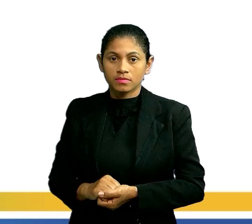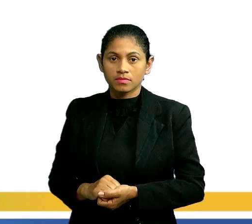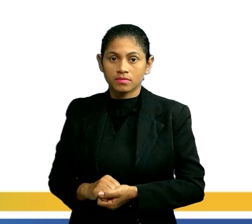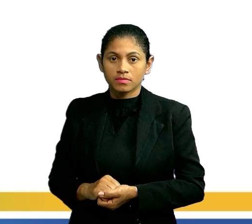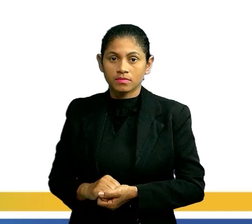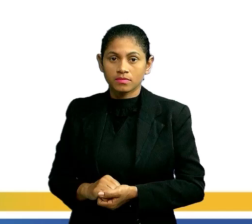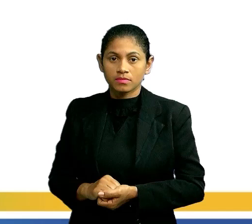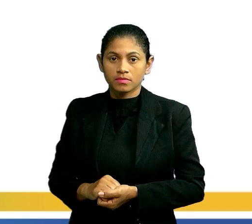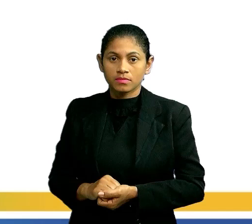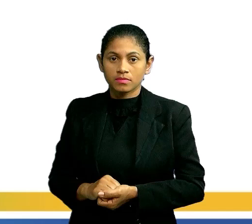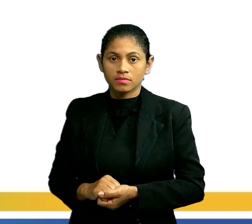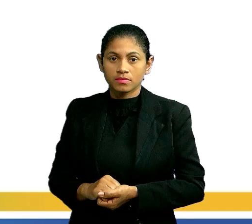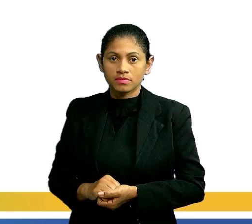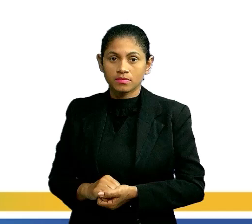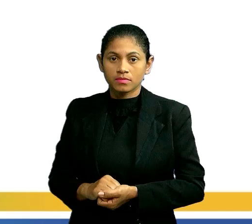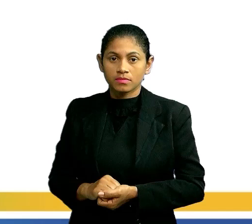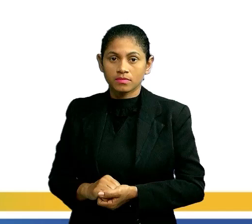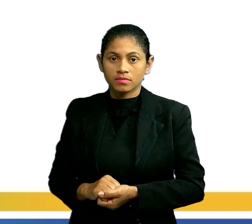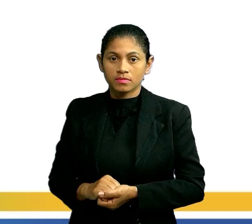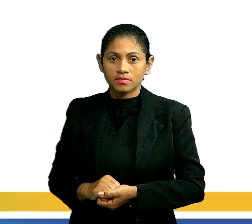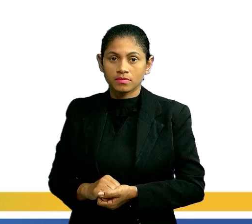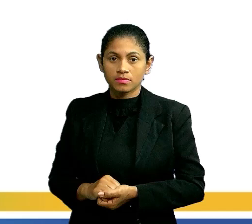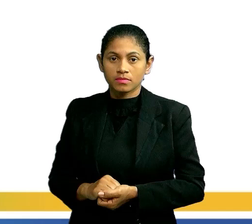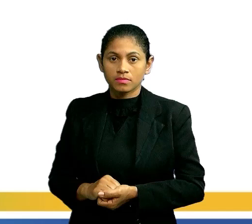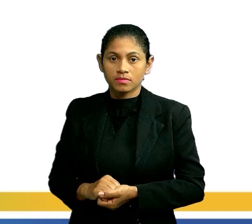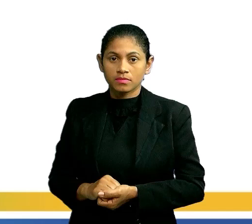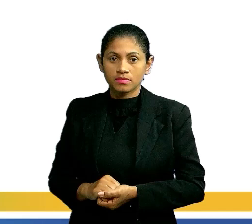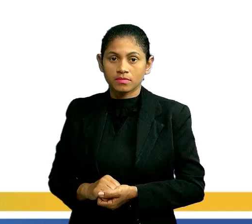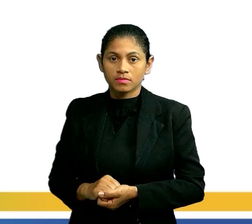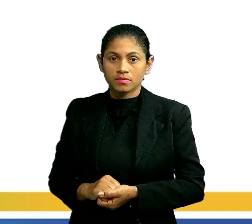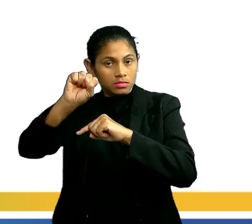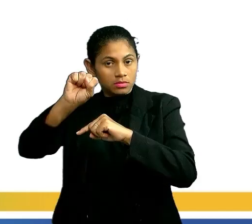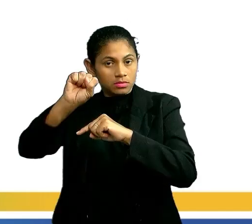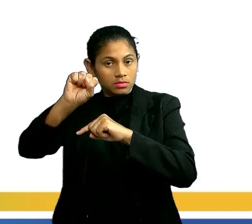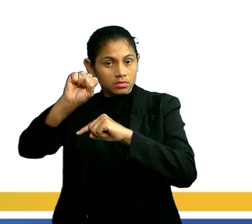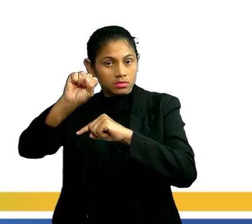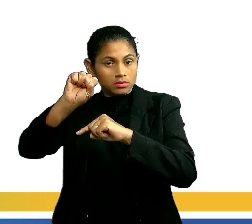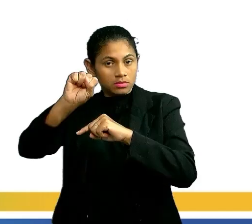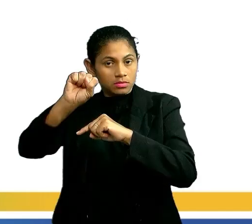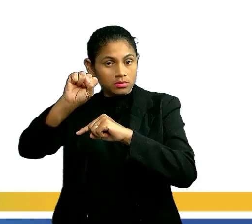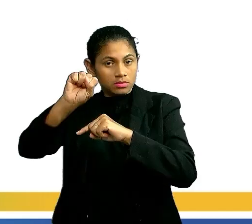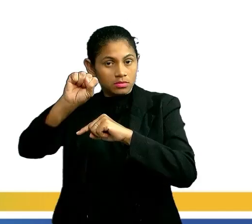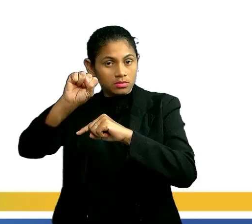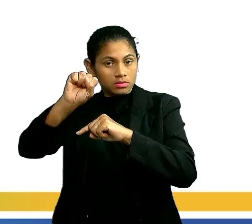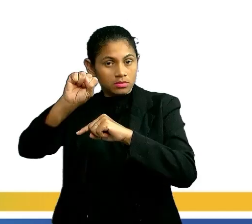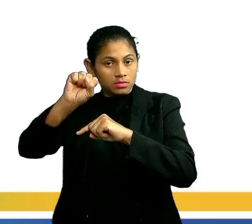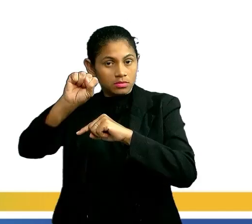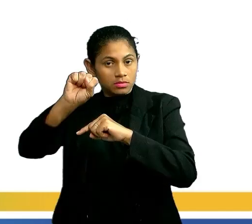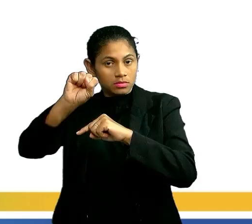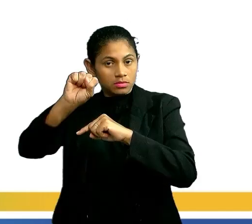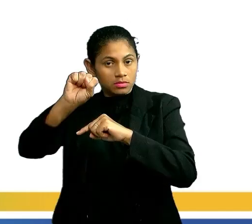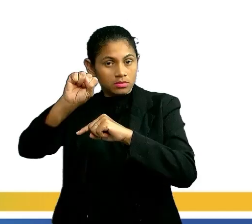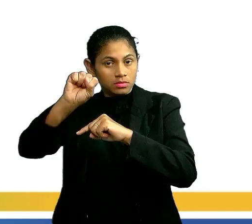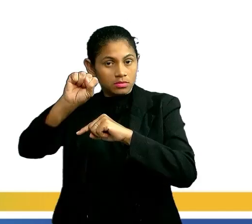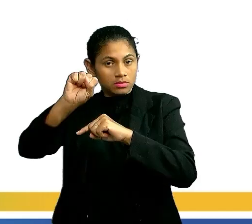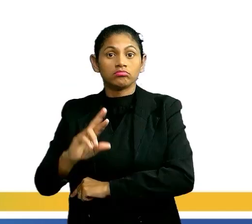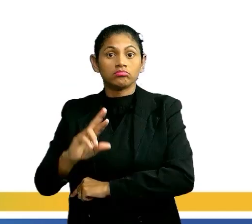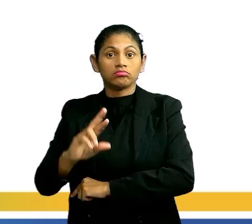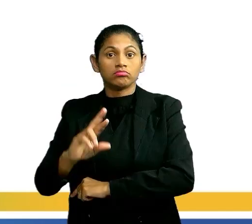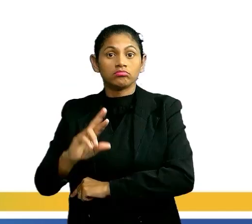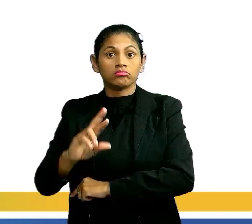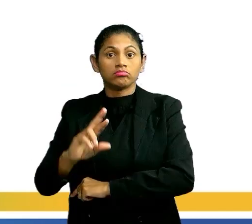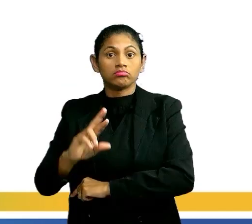ter 180 dividido por 6. E 180 dividido por 6, que é o que vai passar dividindo, vai nos dar